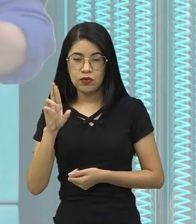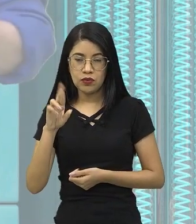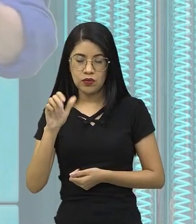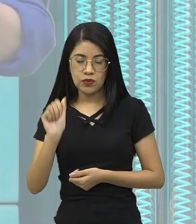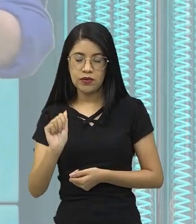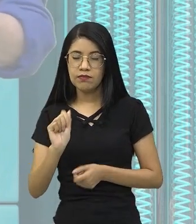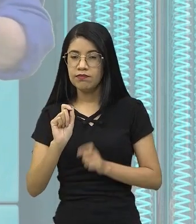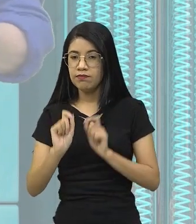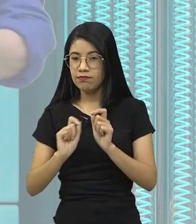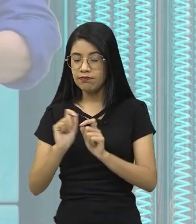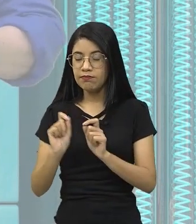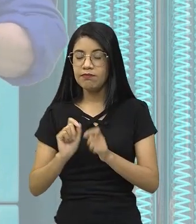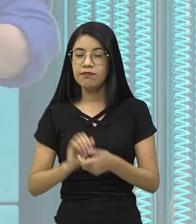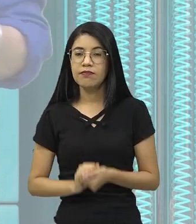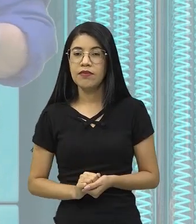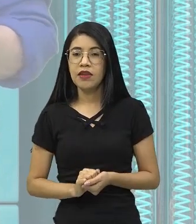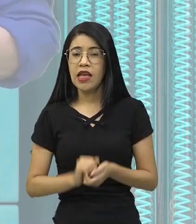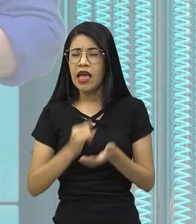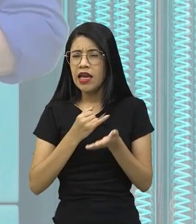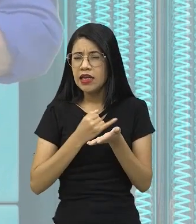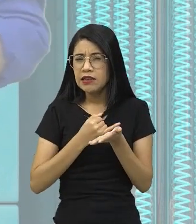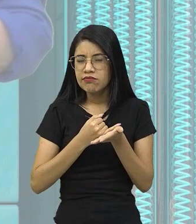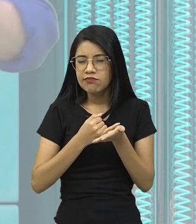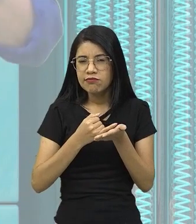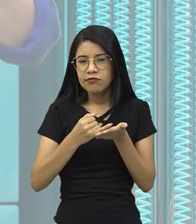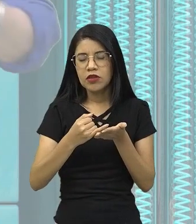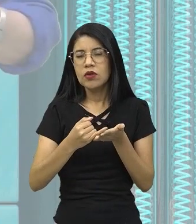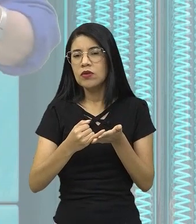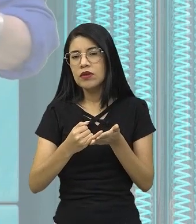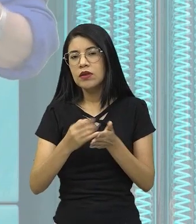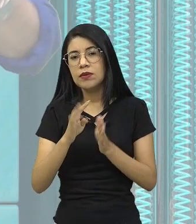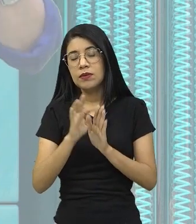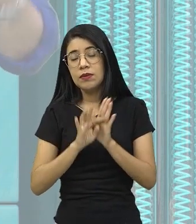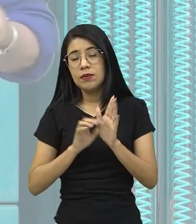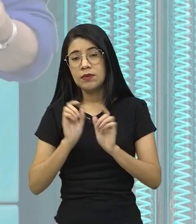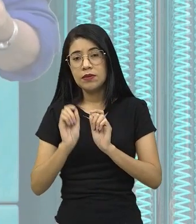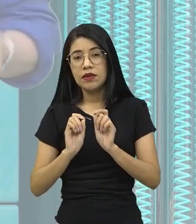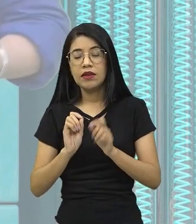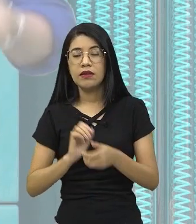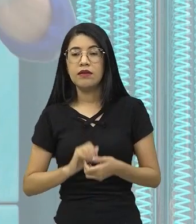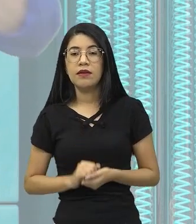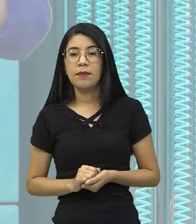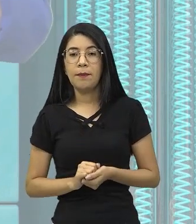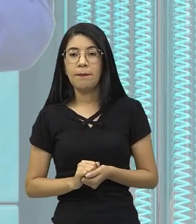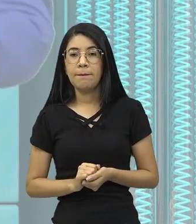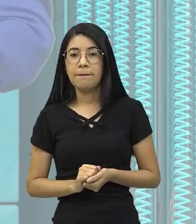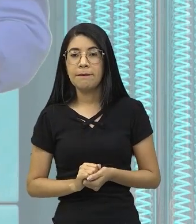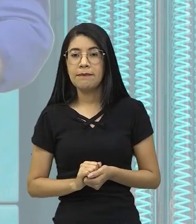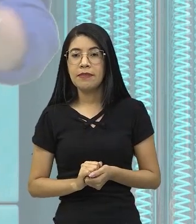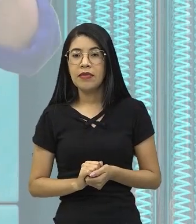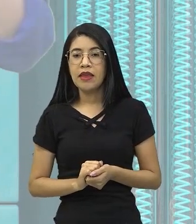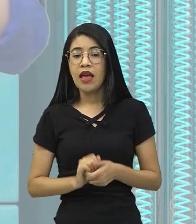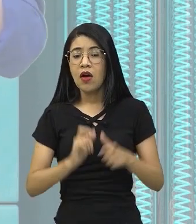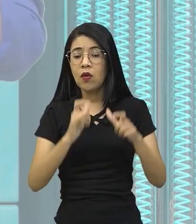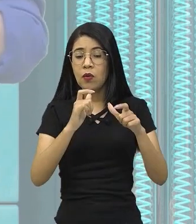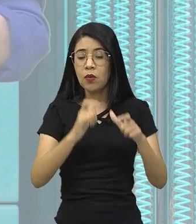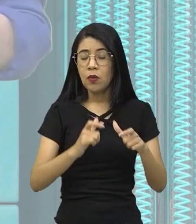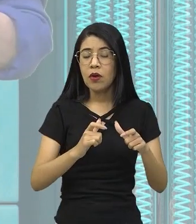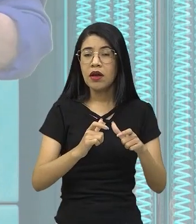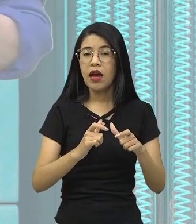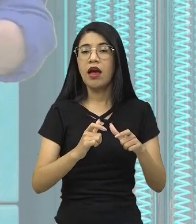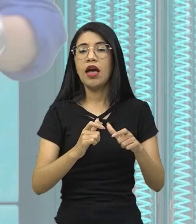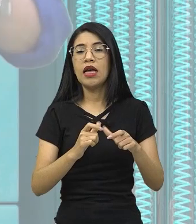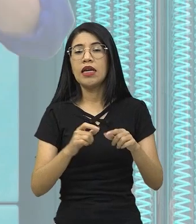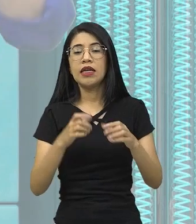vai consistir aí na introdução do texto, né? Ao mencionar o quê? Em uma pequena vila do